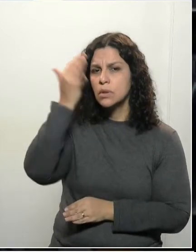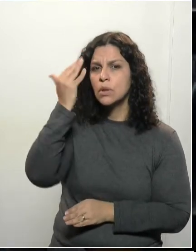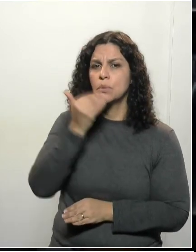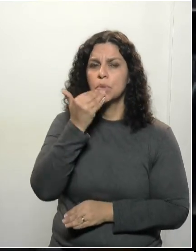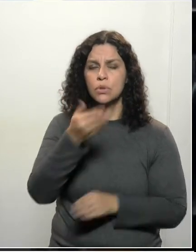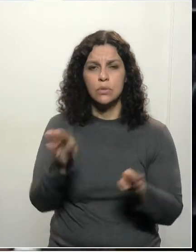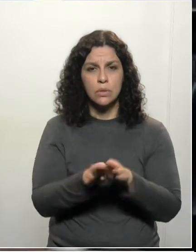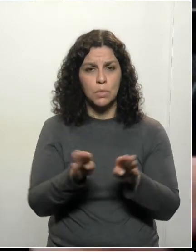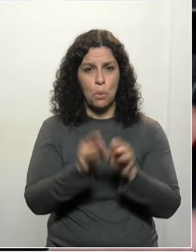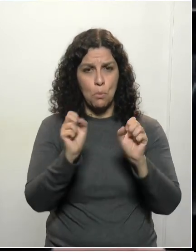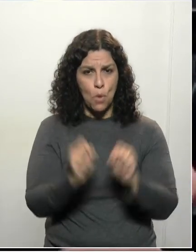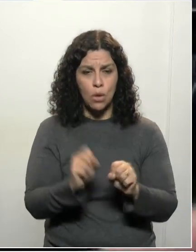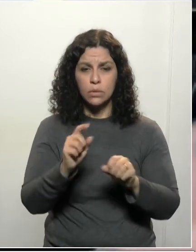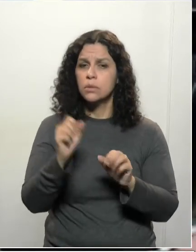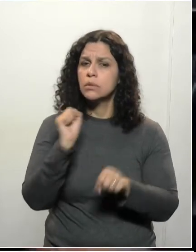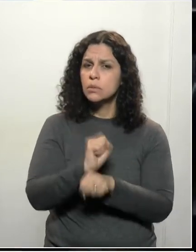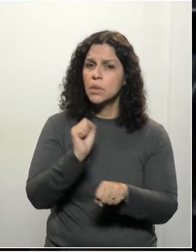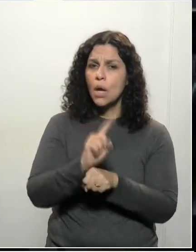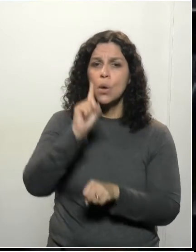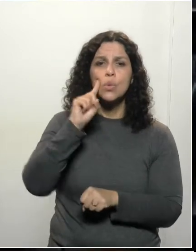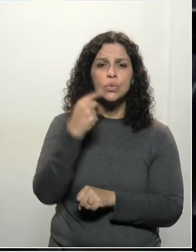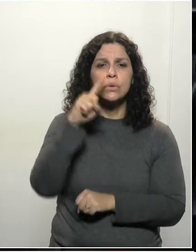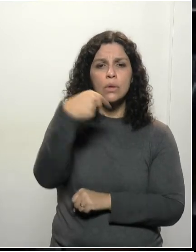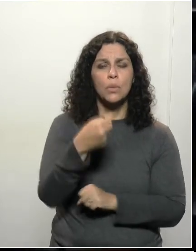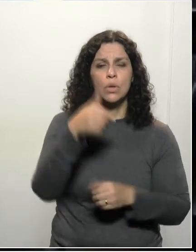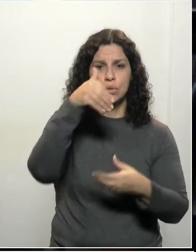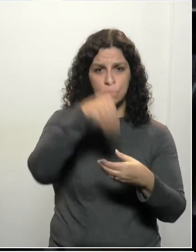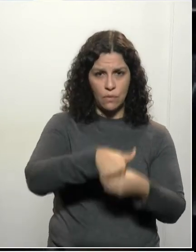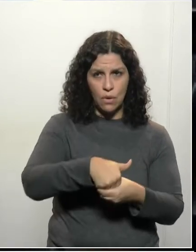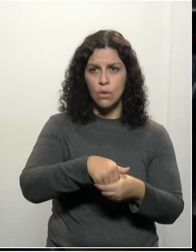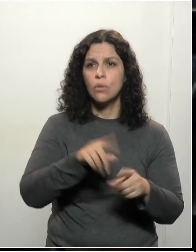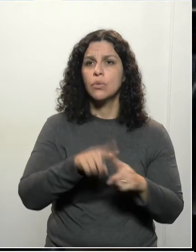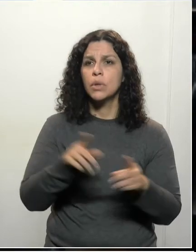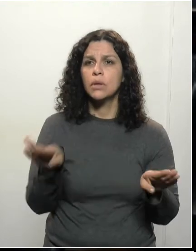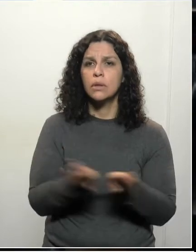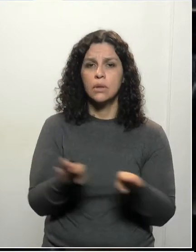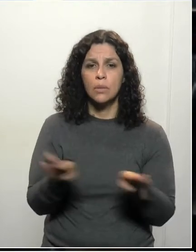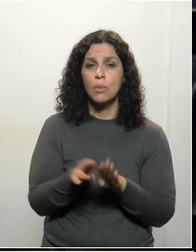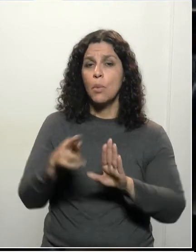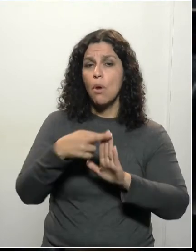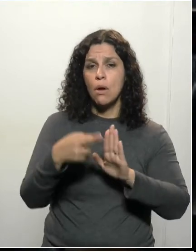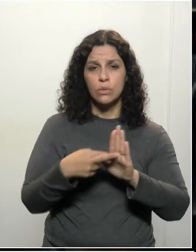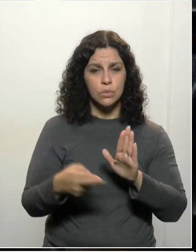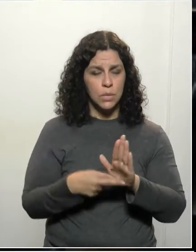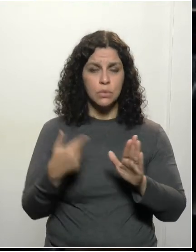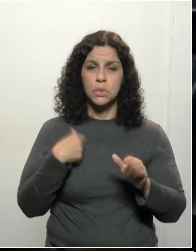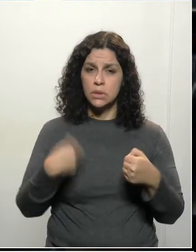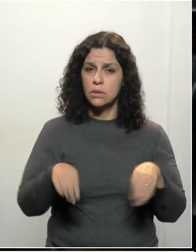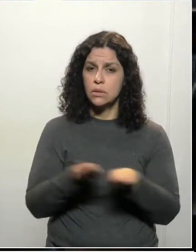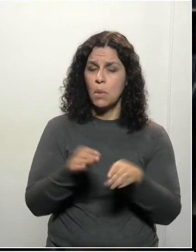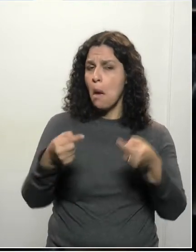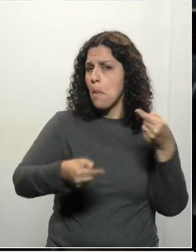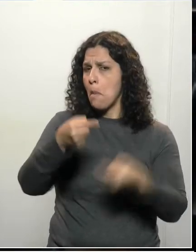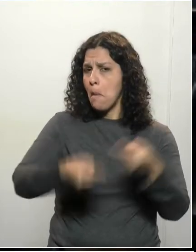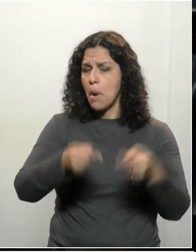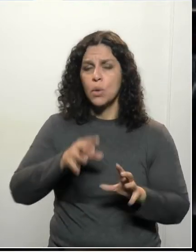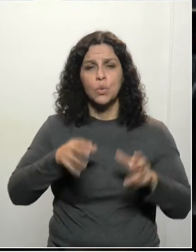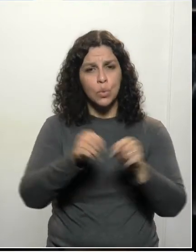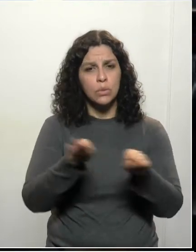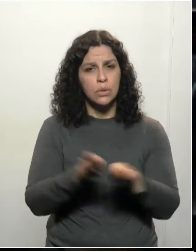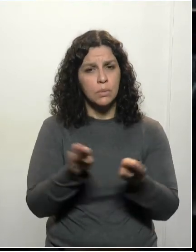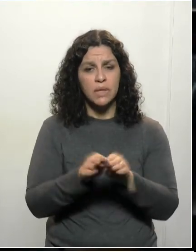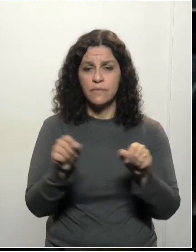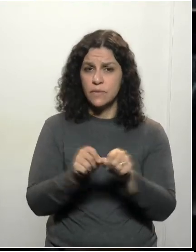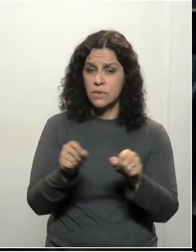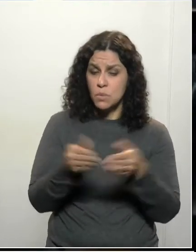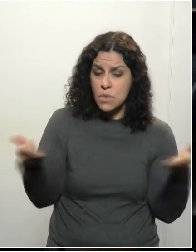até se pudesse adiar um dia, eu aceitei, não foi possível por questões regimentais, mas nós fizemos todo o debate possível, construímos